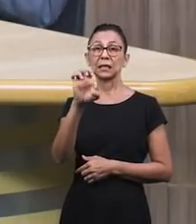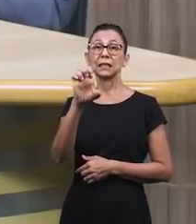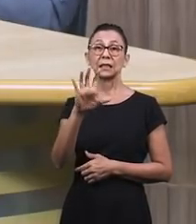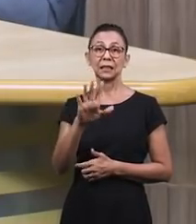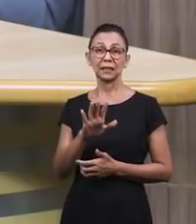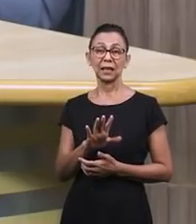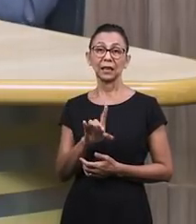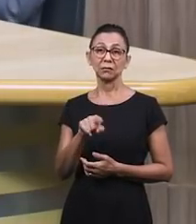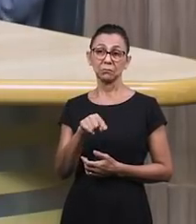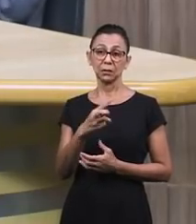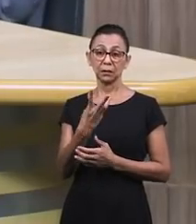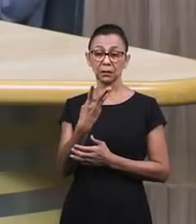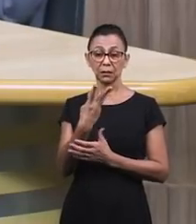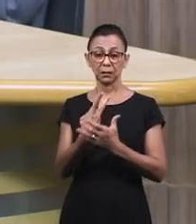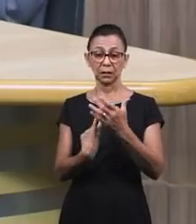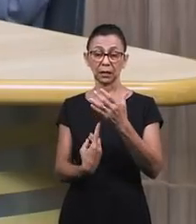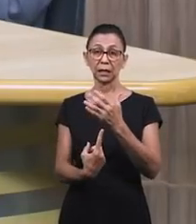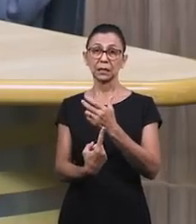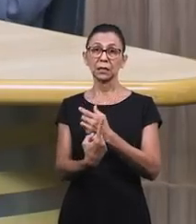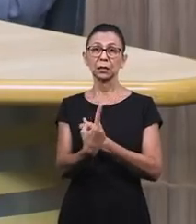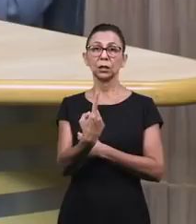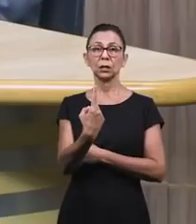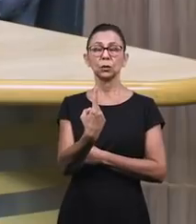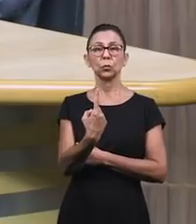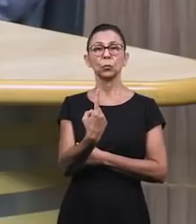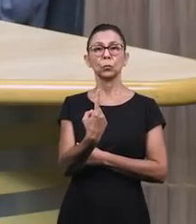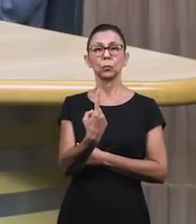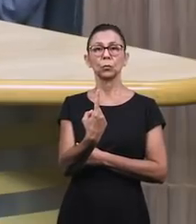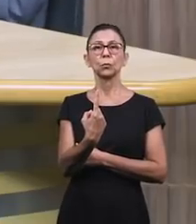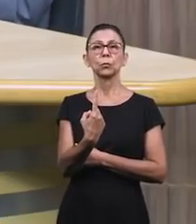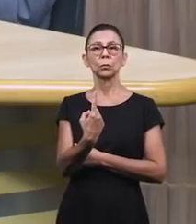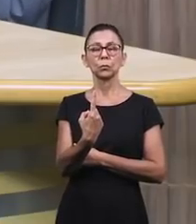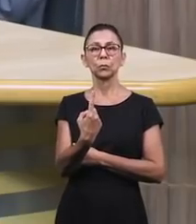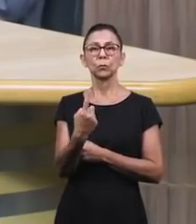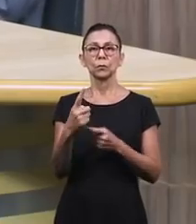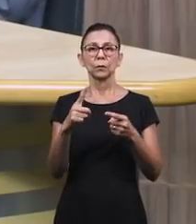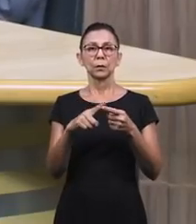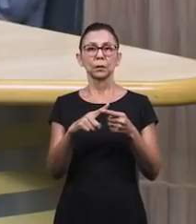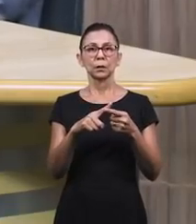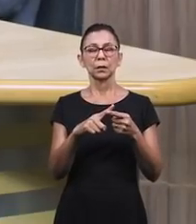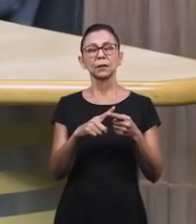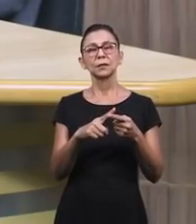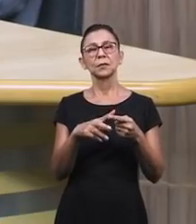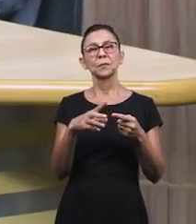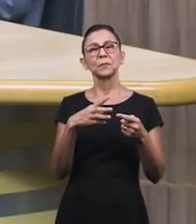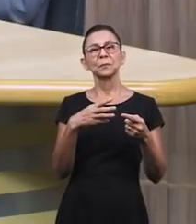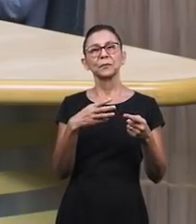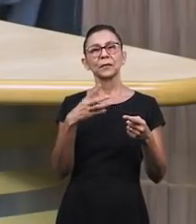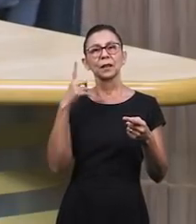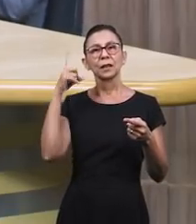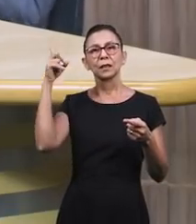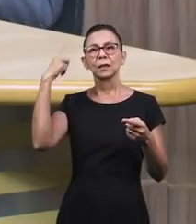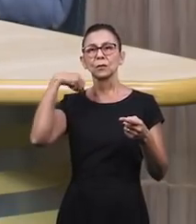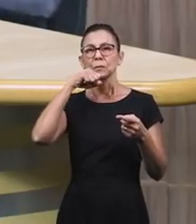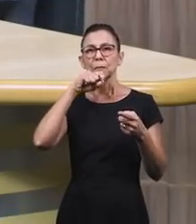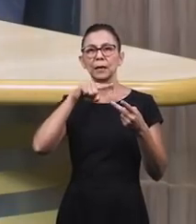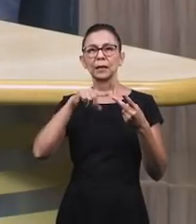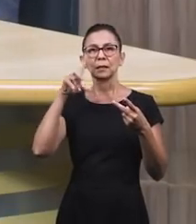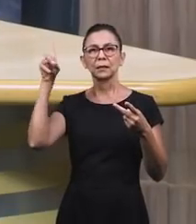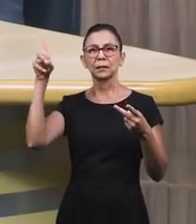só o mistério da Bíblia, é um mistério, está em três, são três figuras, Deus Pai, Deus Filho, Deus Espírito Santo e mais